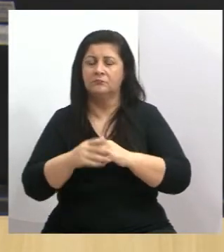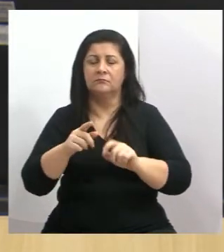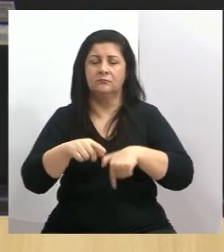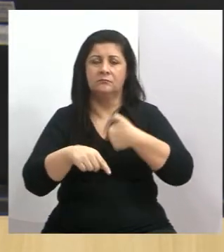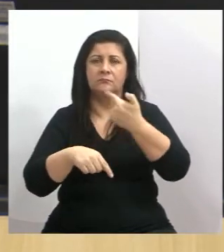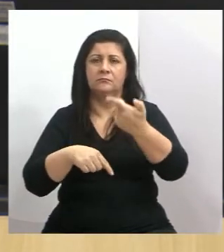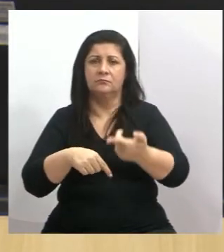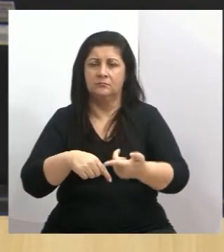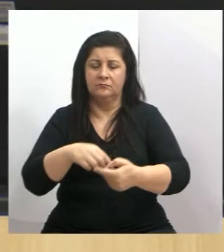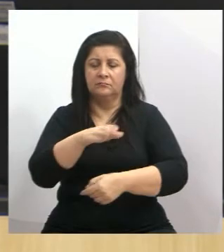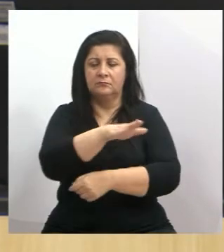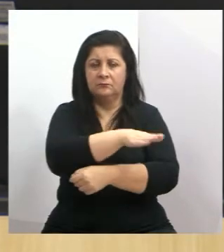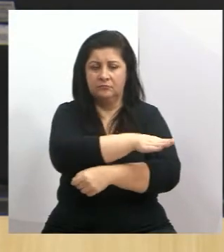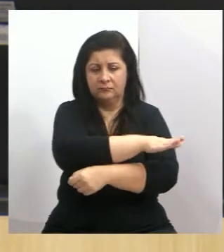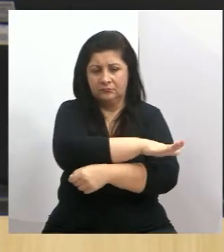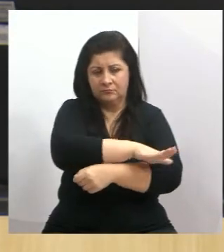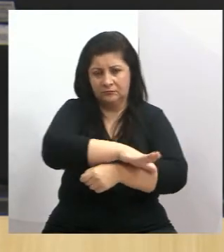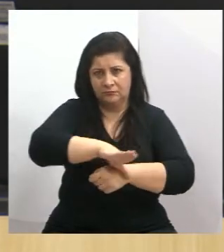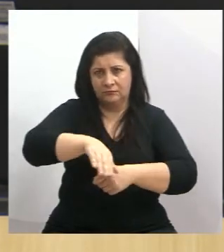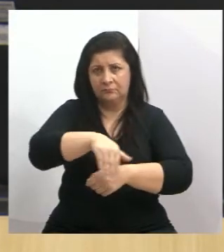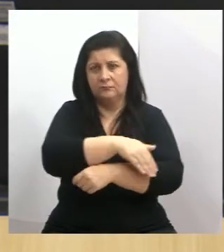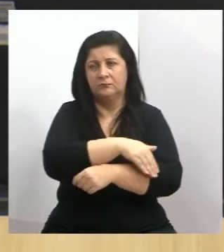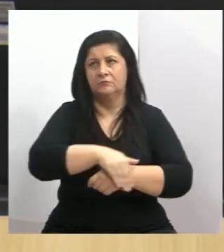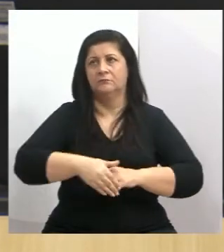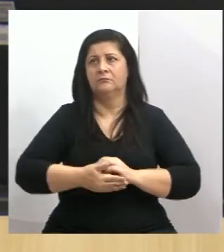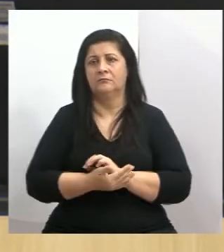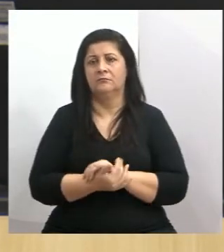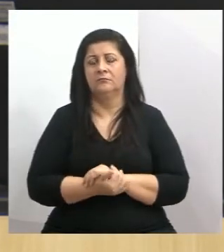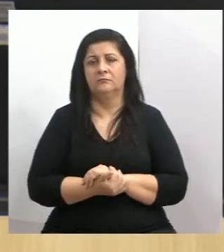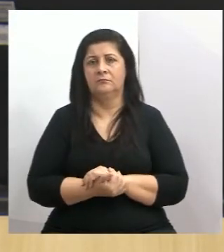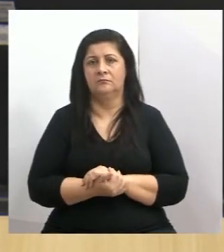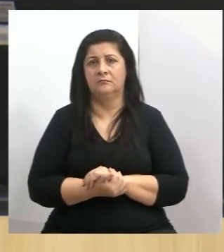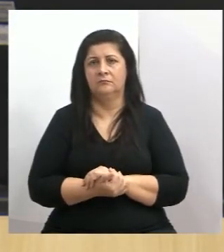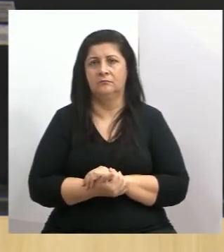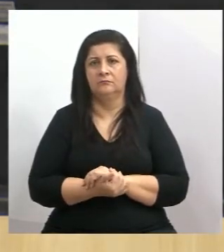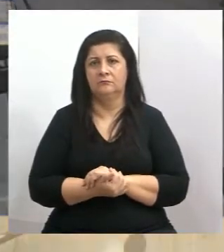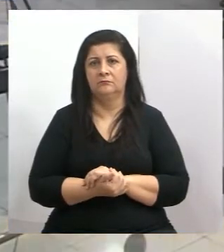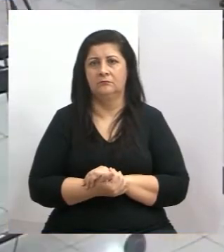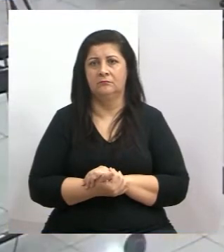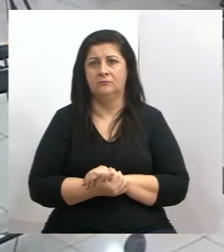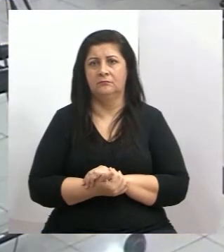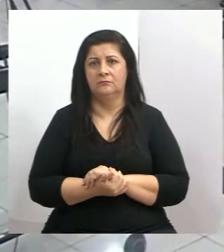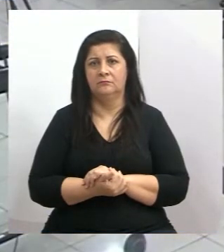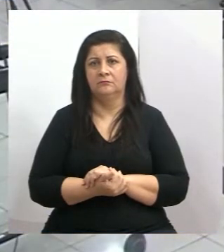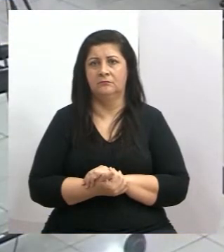estrutura e posteriormente as pavimentações o